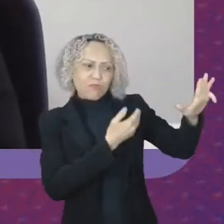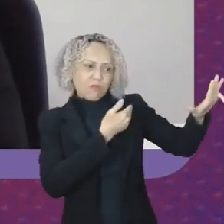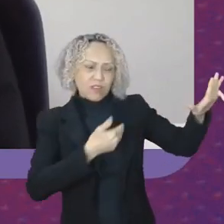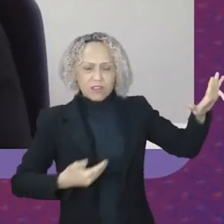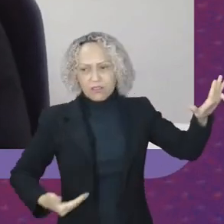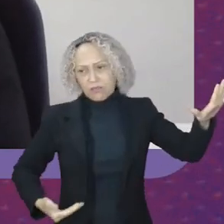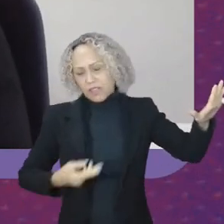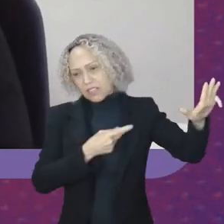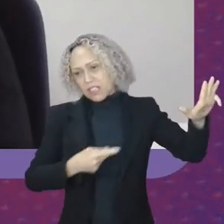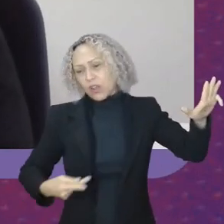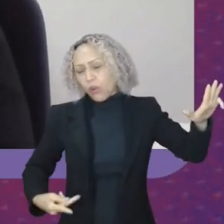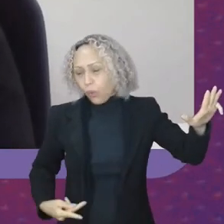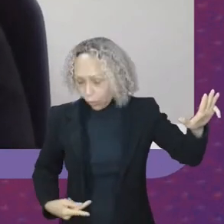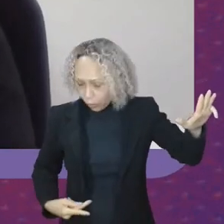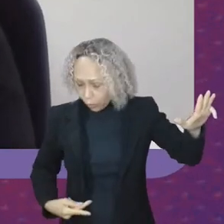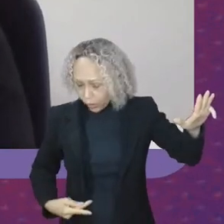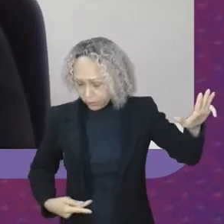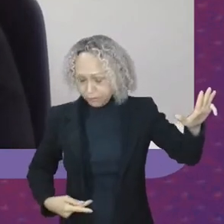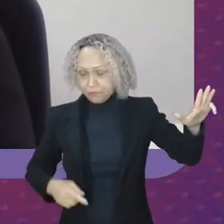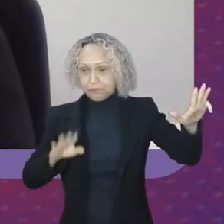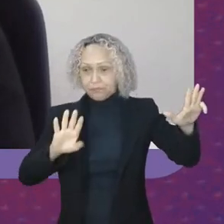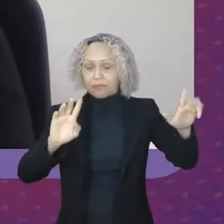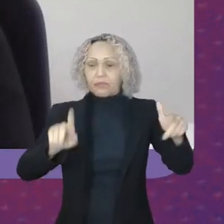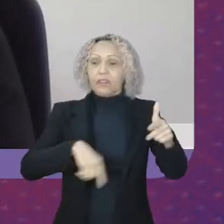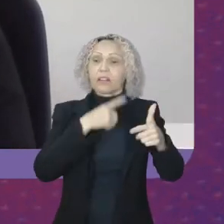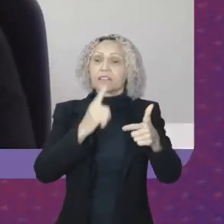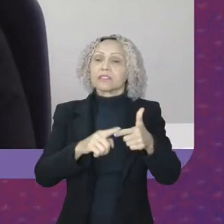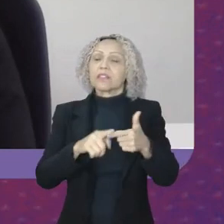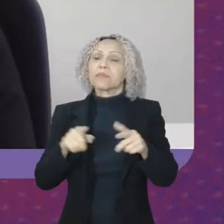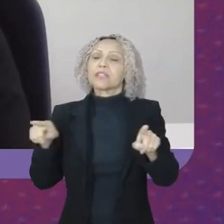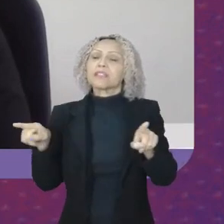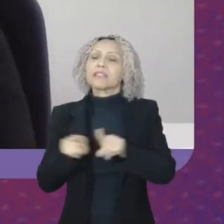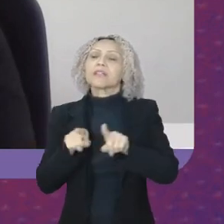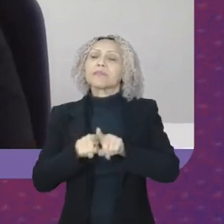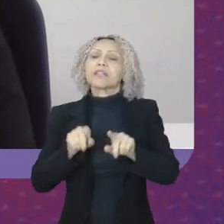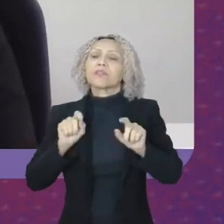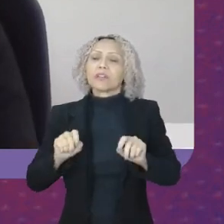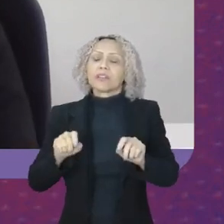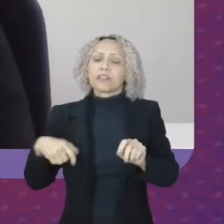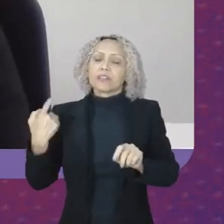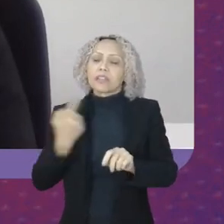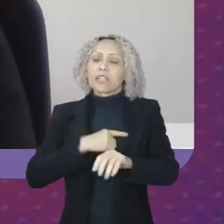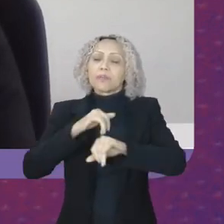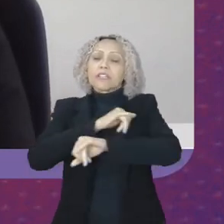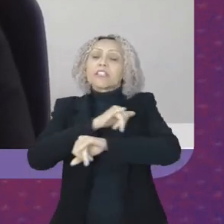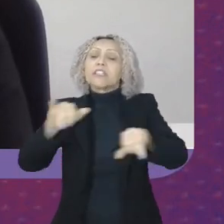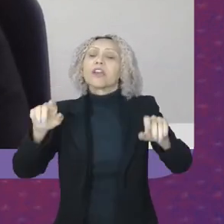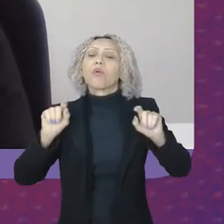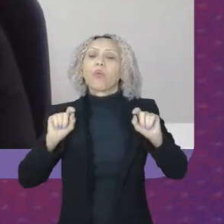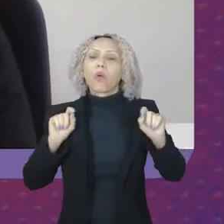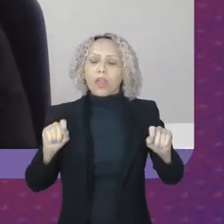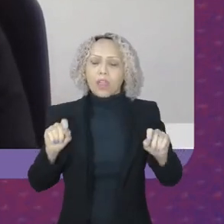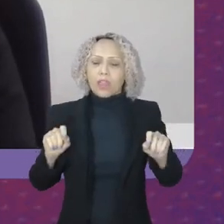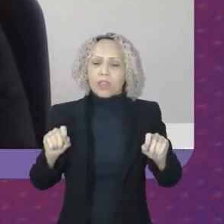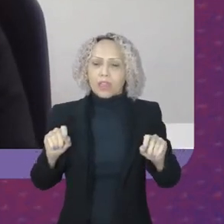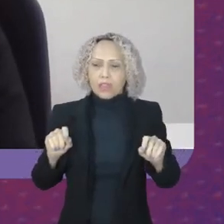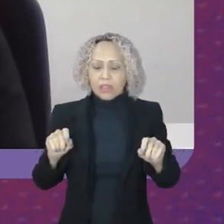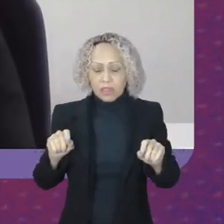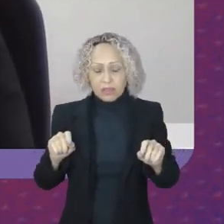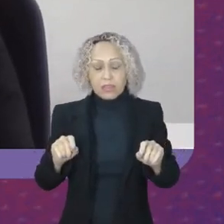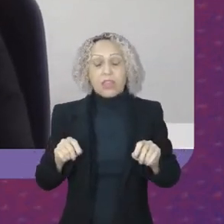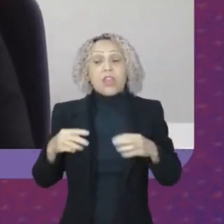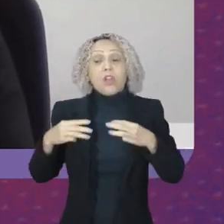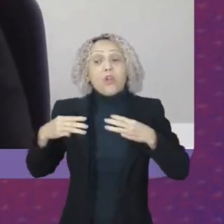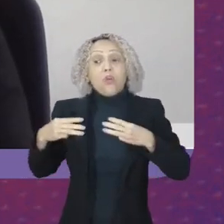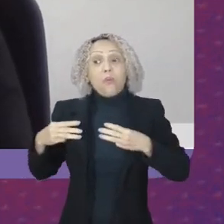Lula. A outra coisa que nós queremos aqui também dizer é de que conte com o Ministério